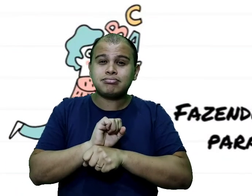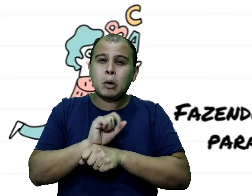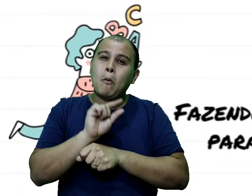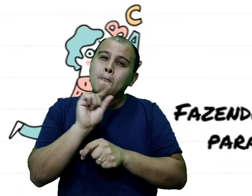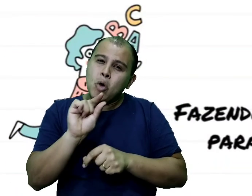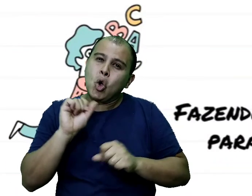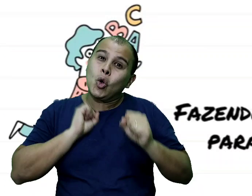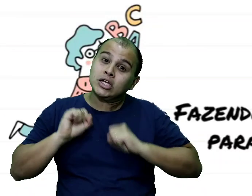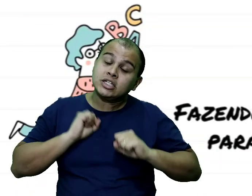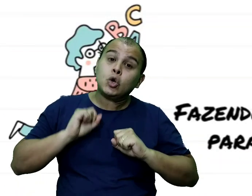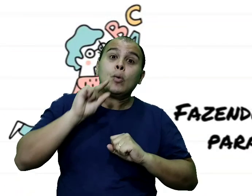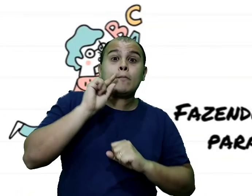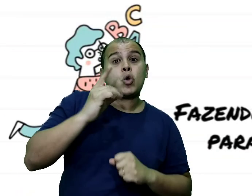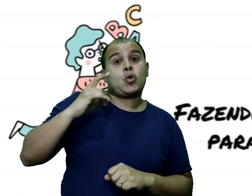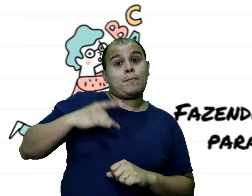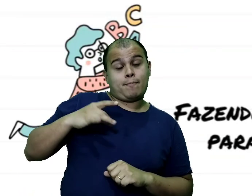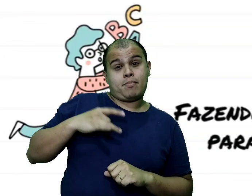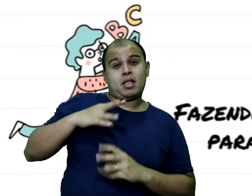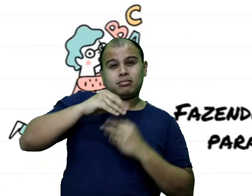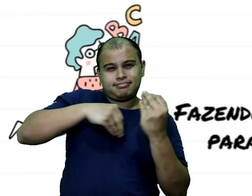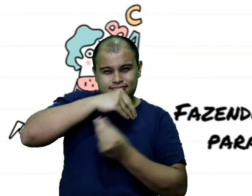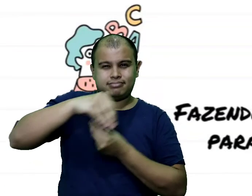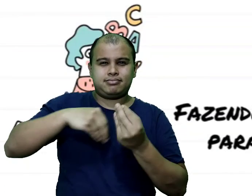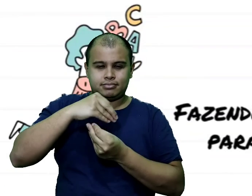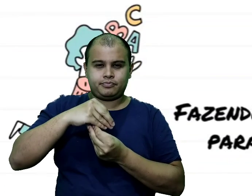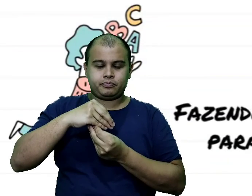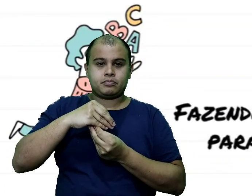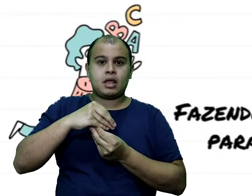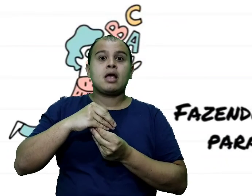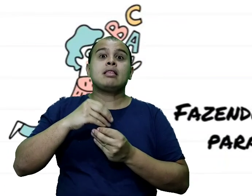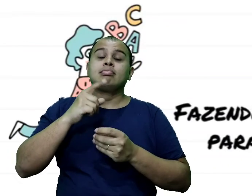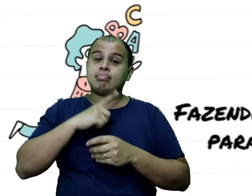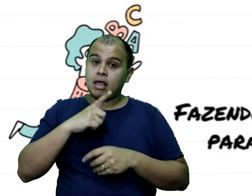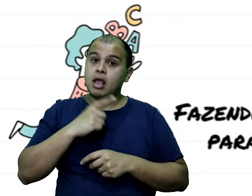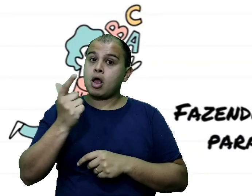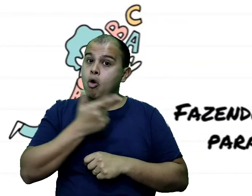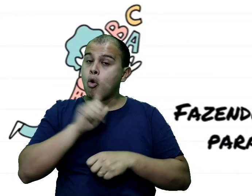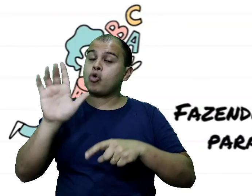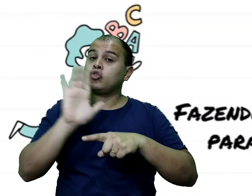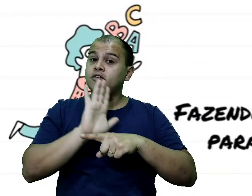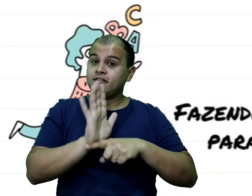medo e ansiedade ao mesmo tempo. Eu